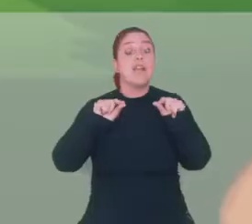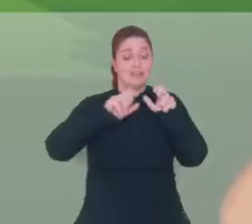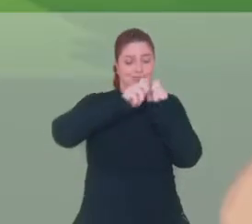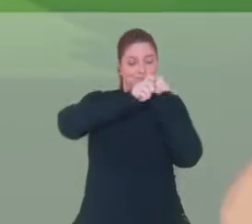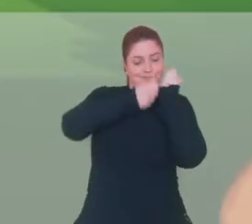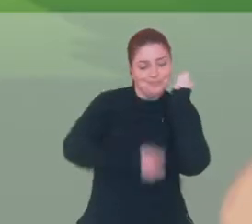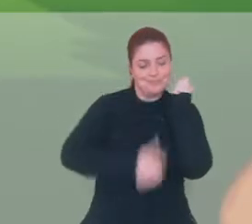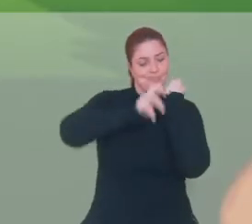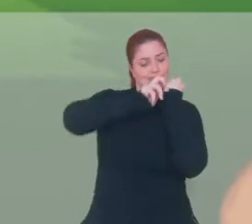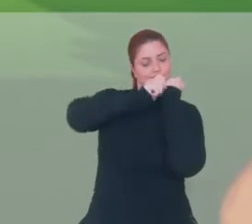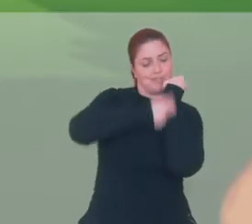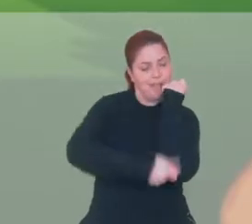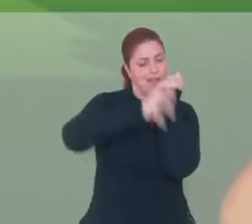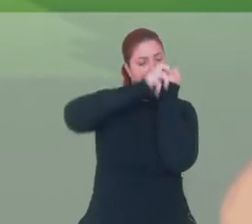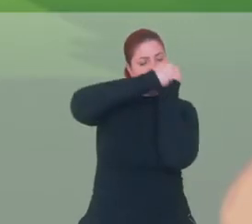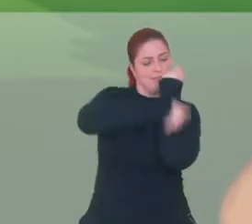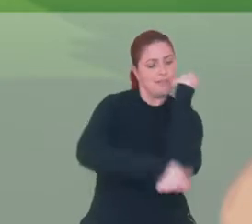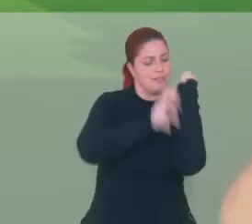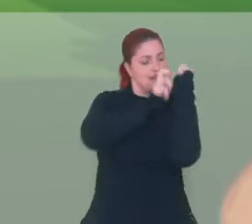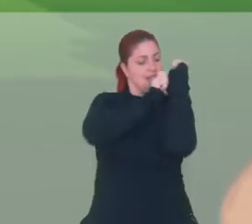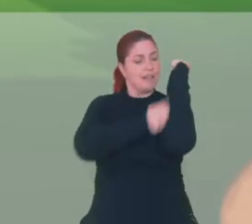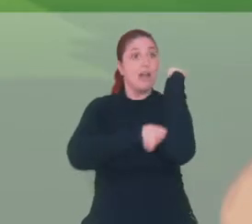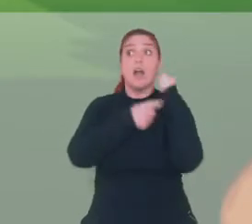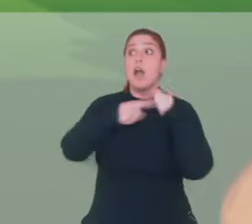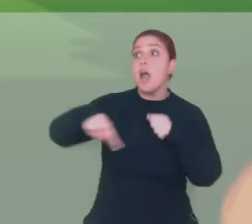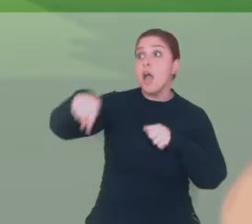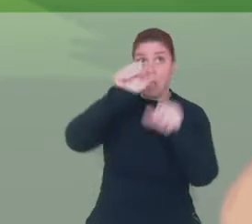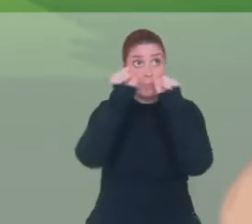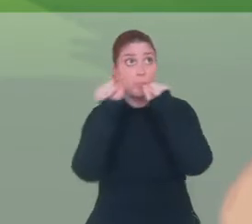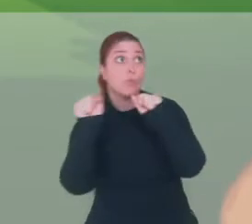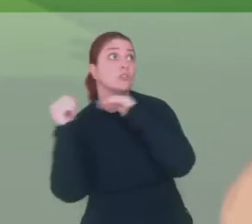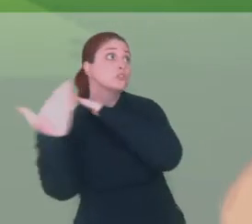debulhar. Alguém pode